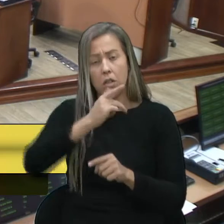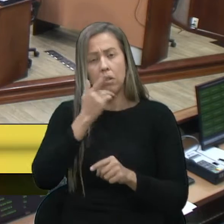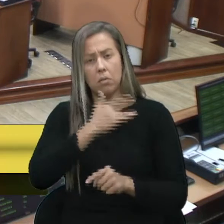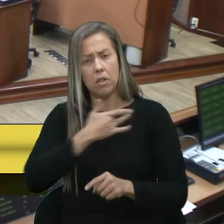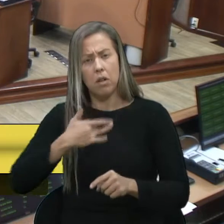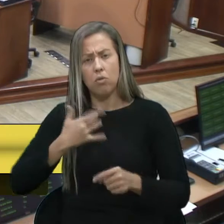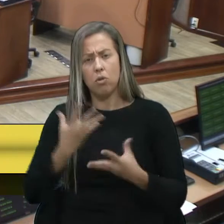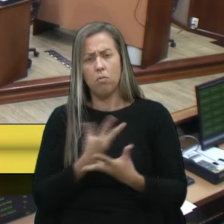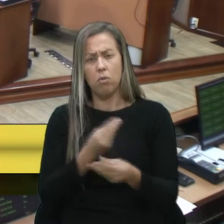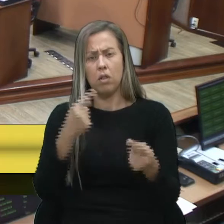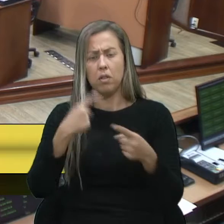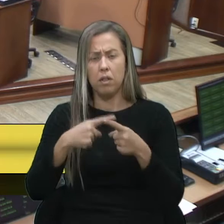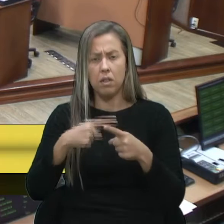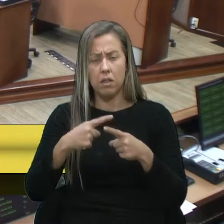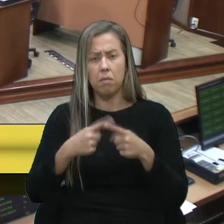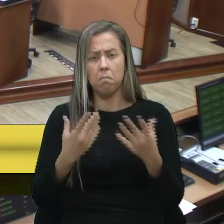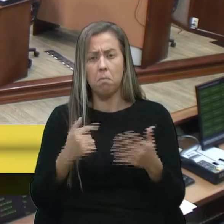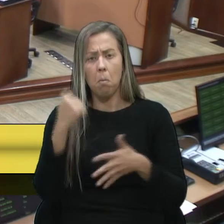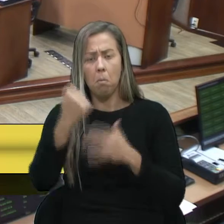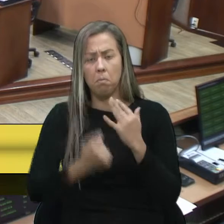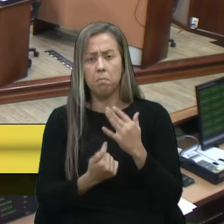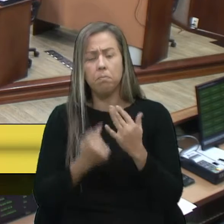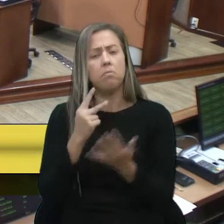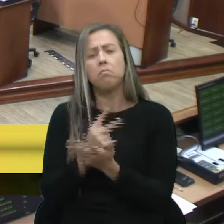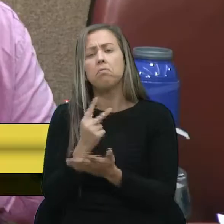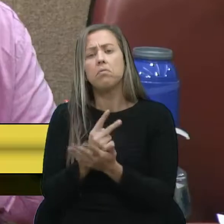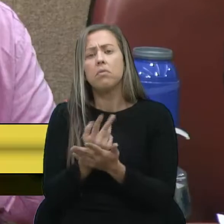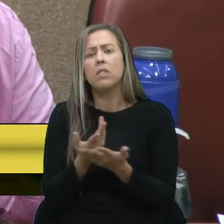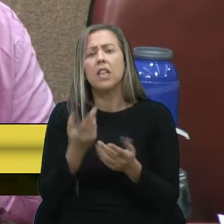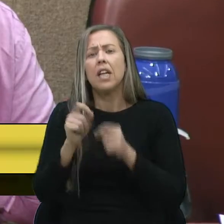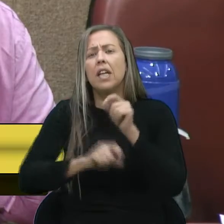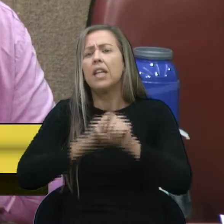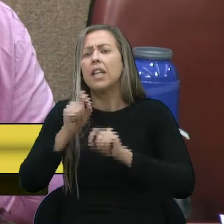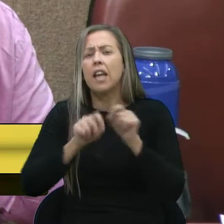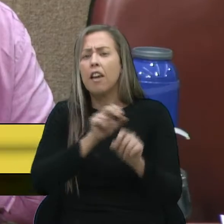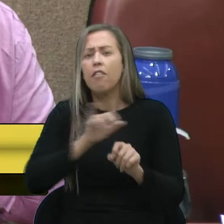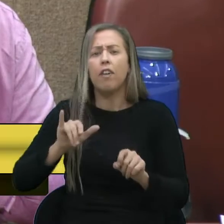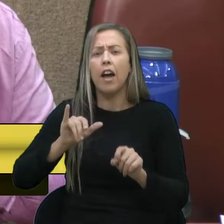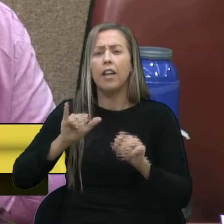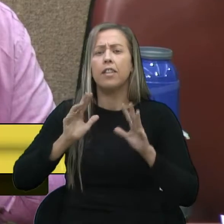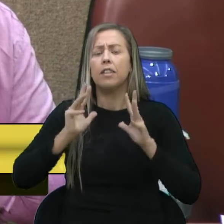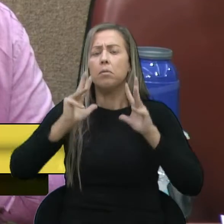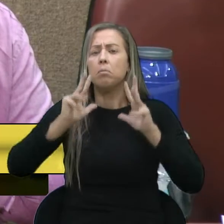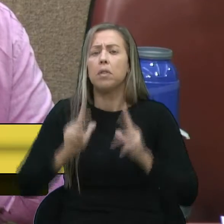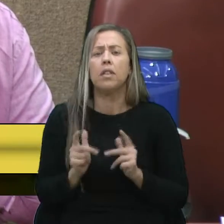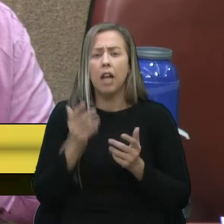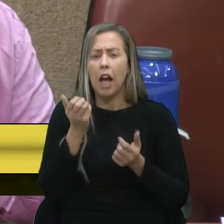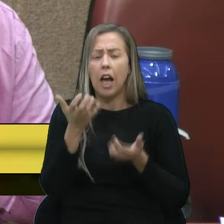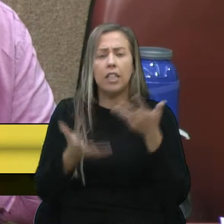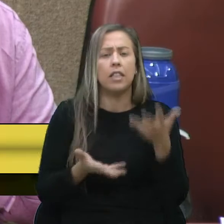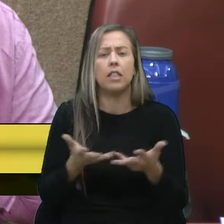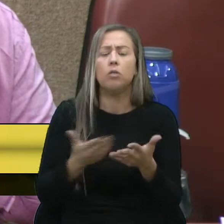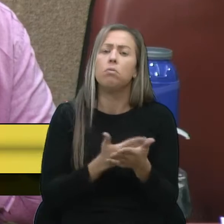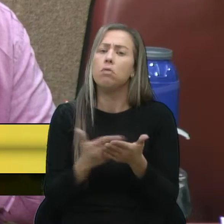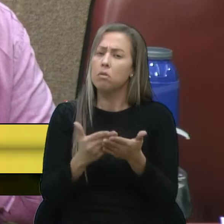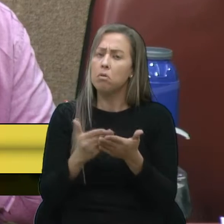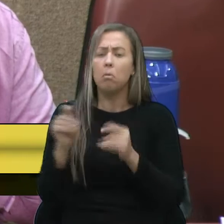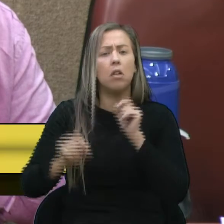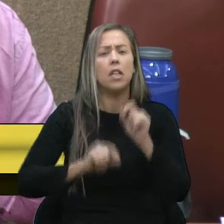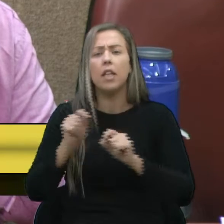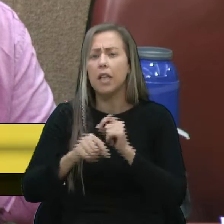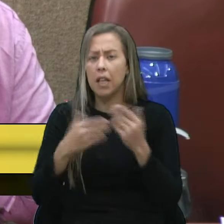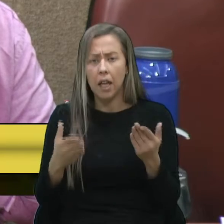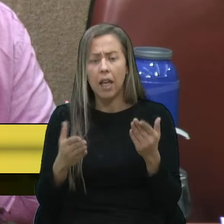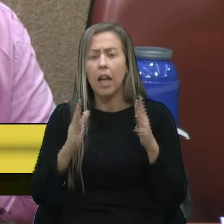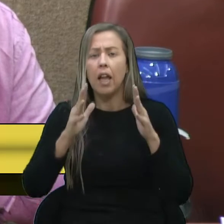várias vezes. E quem vai fazer a limpeza, o atendimento inicial, quem